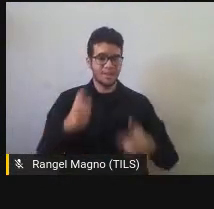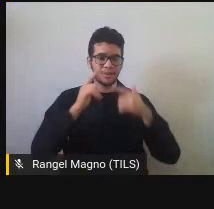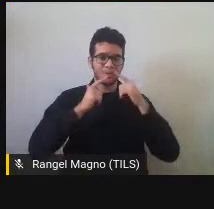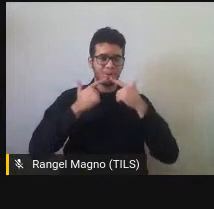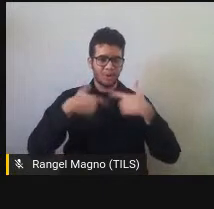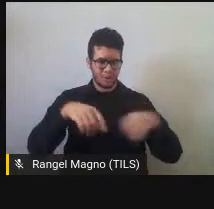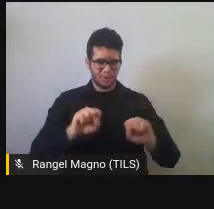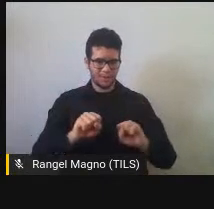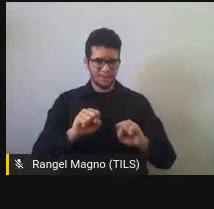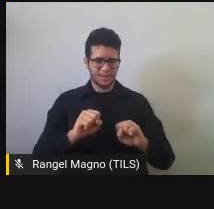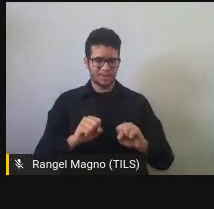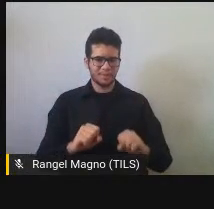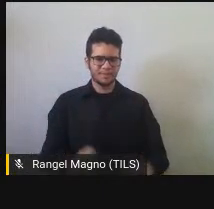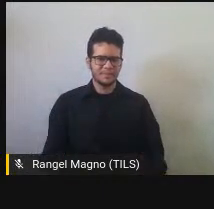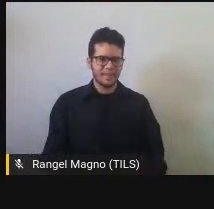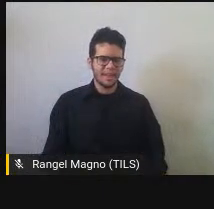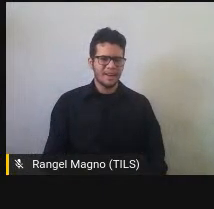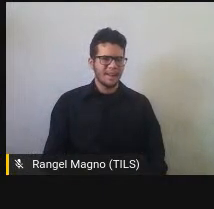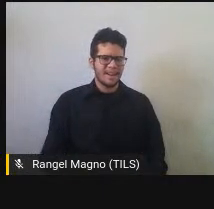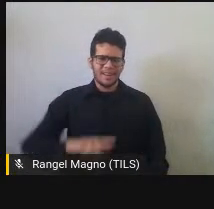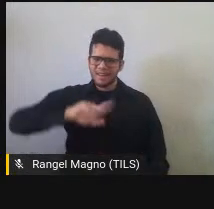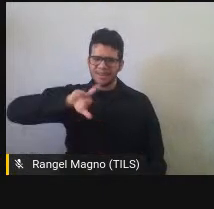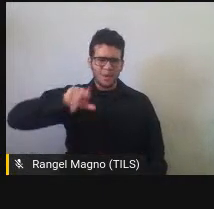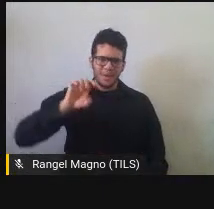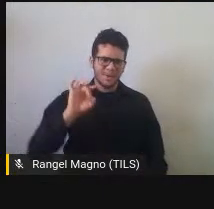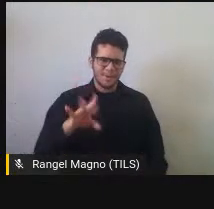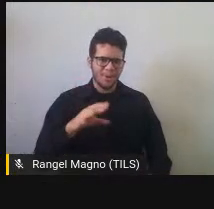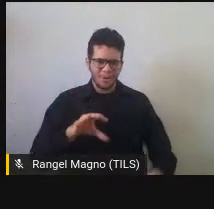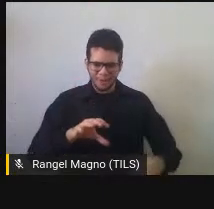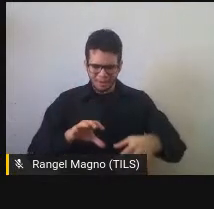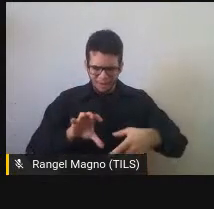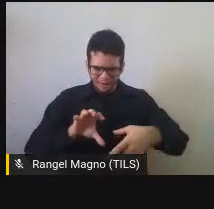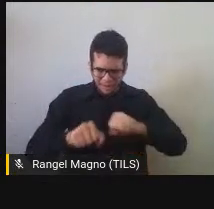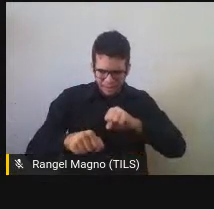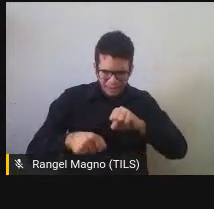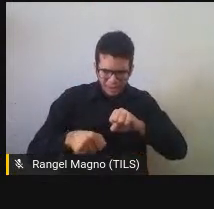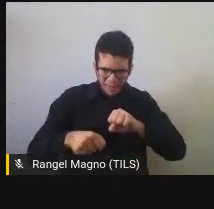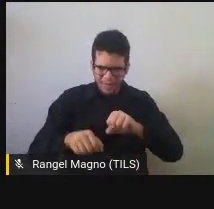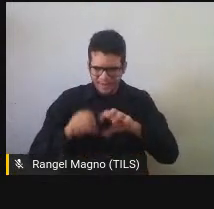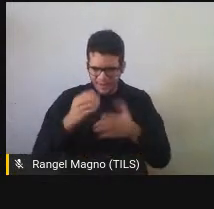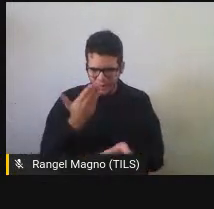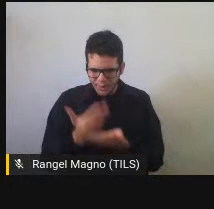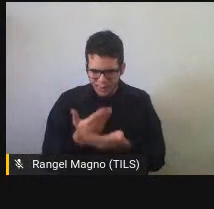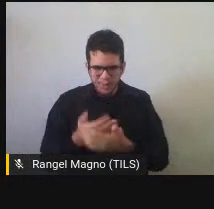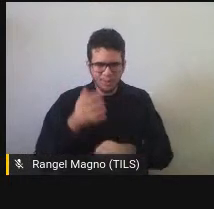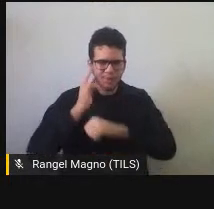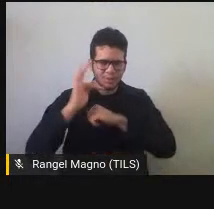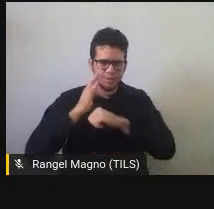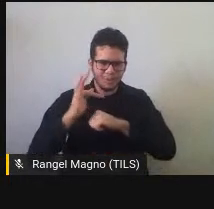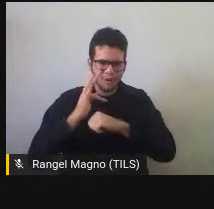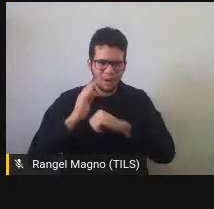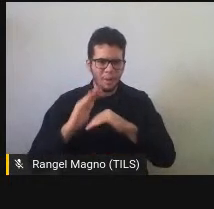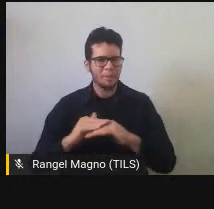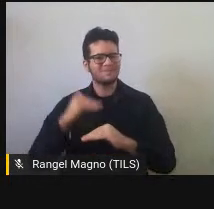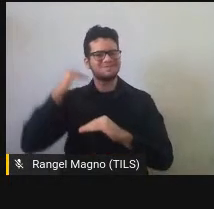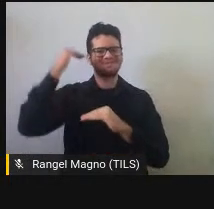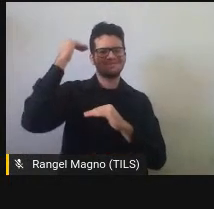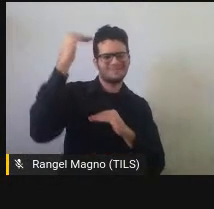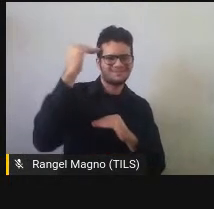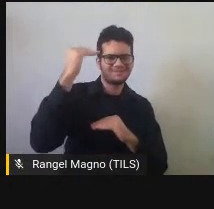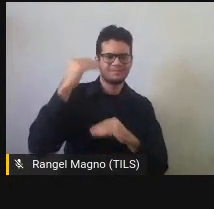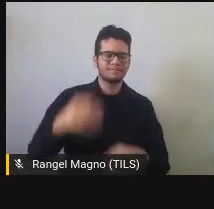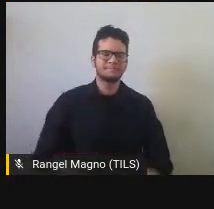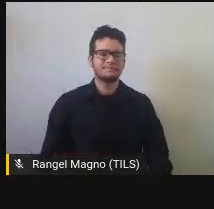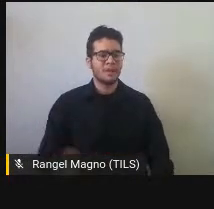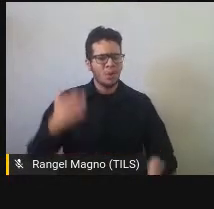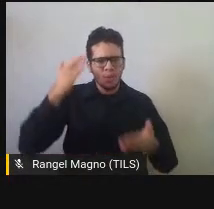estão para além da sua instrução formal contudo não necessariamente dela isolados eu agradeço muito a escuta de vocês